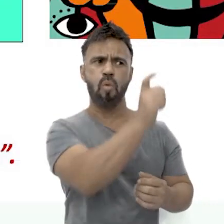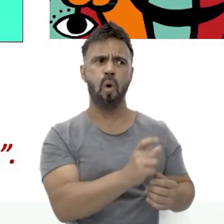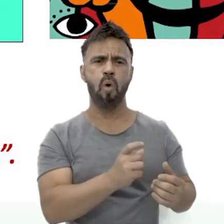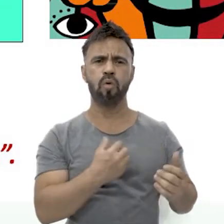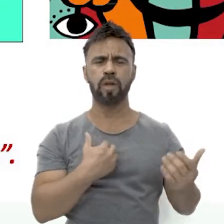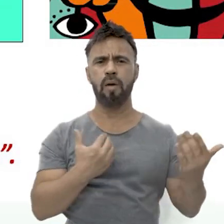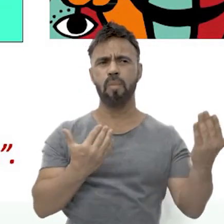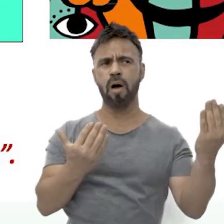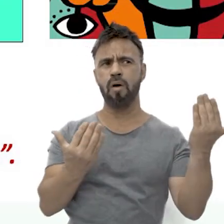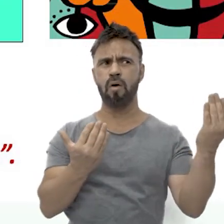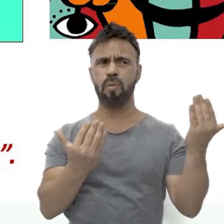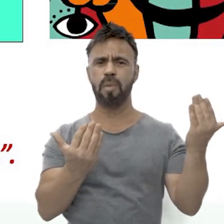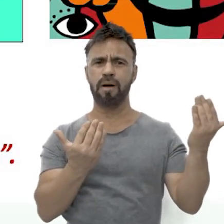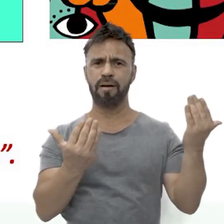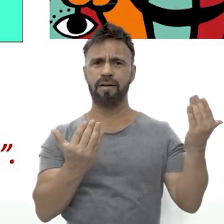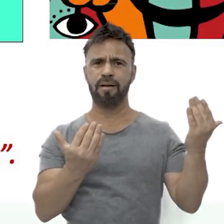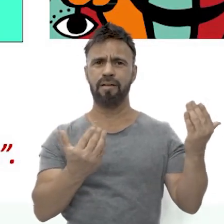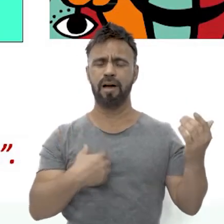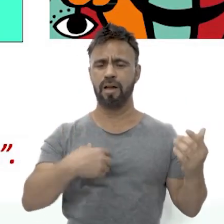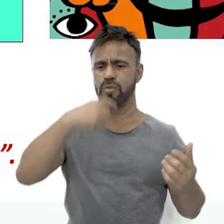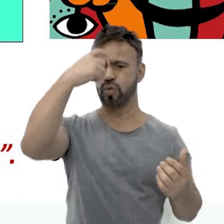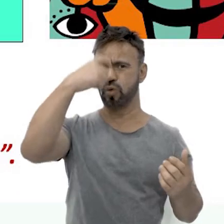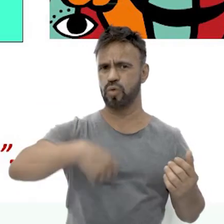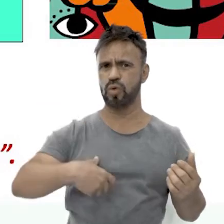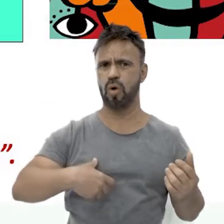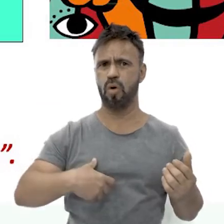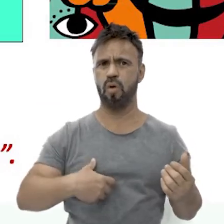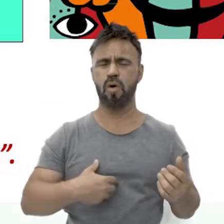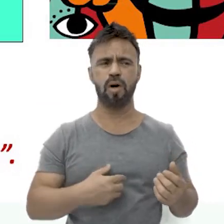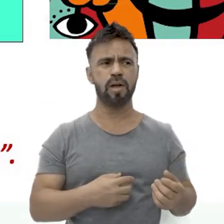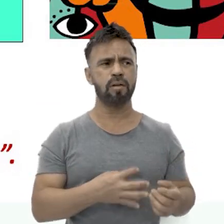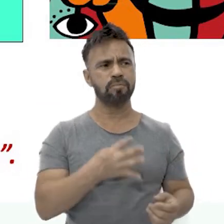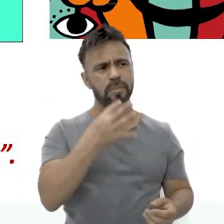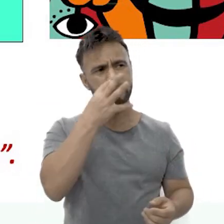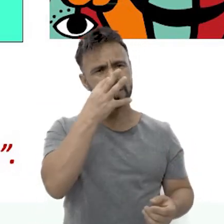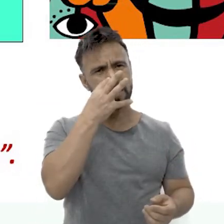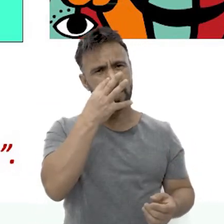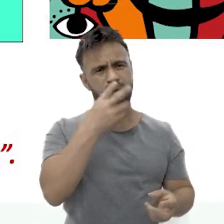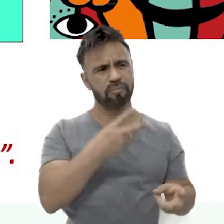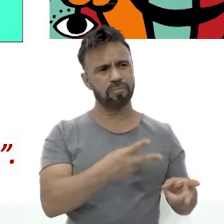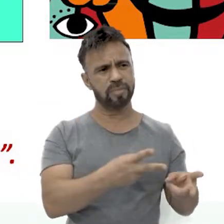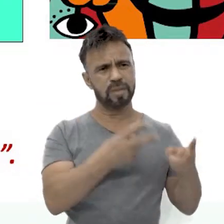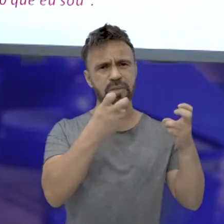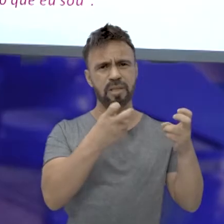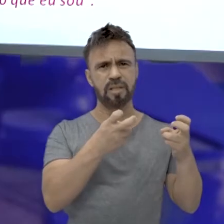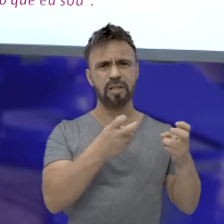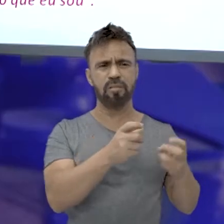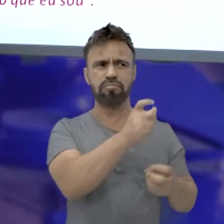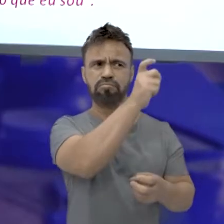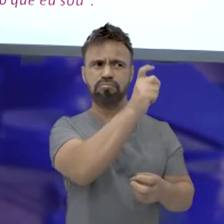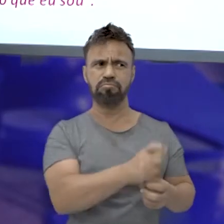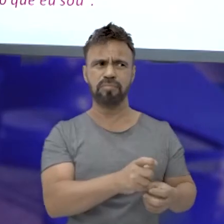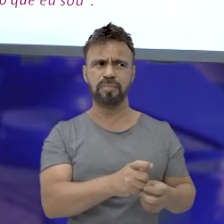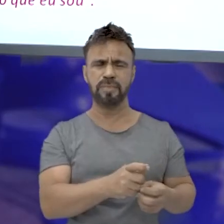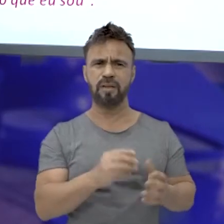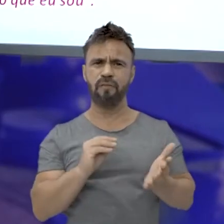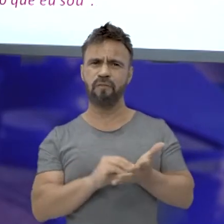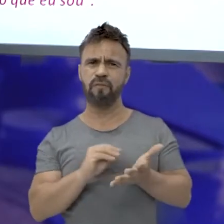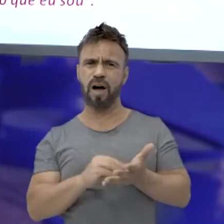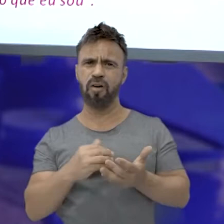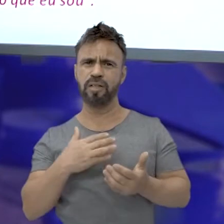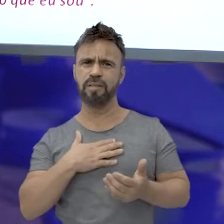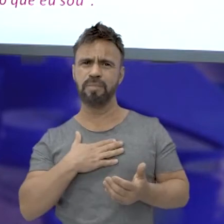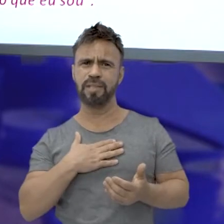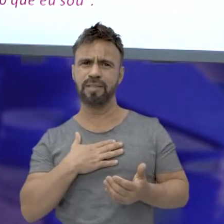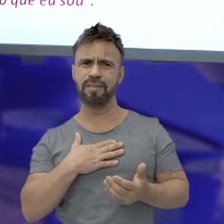eu sou. Então, eu sou o que sou à medida que eu observo o que existe no outro que não tem em mim e percebo